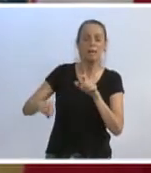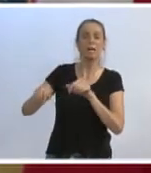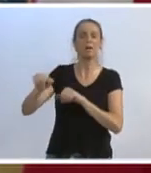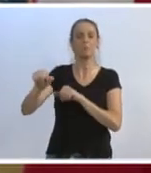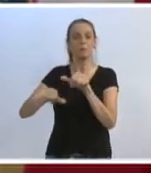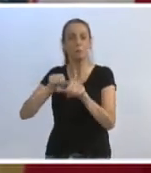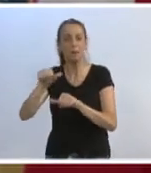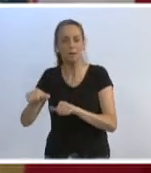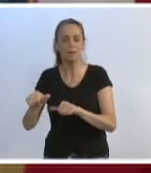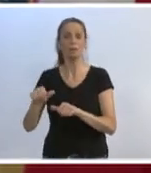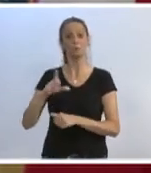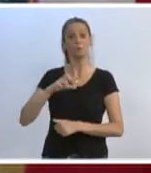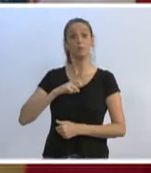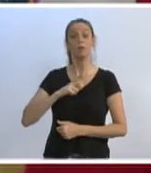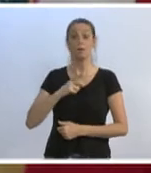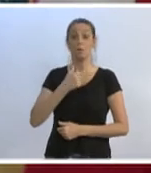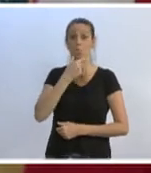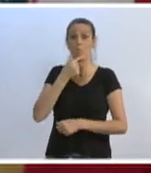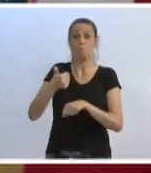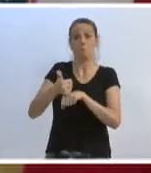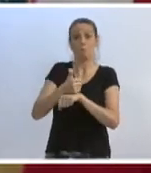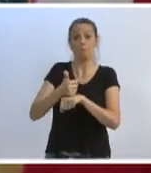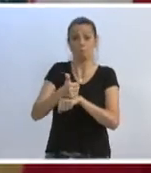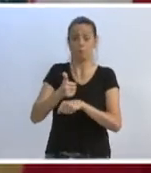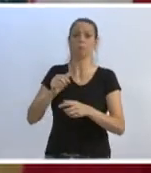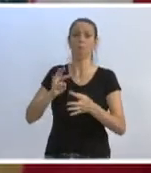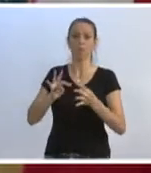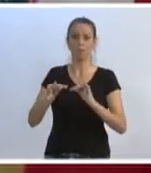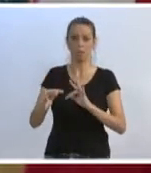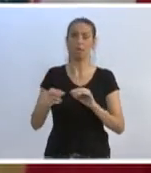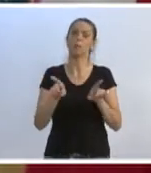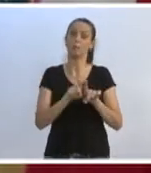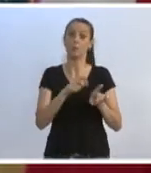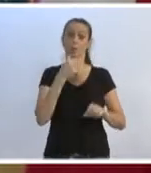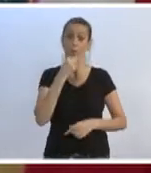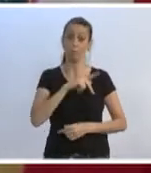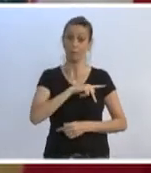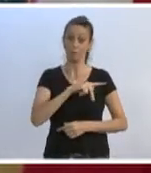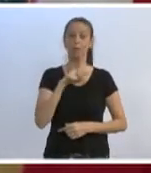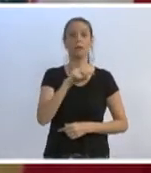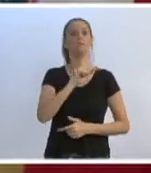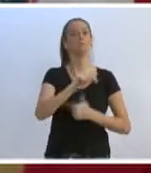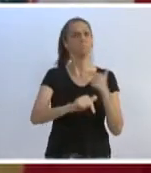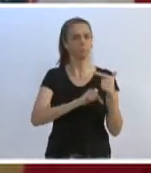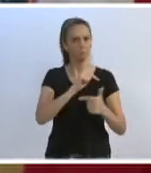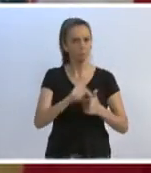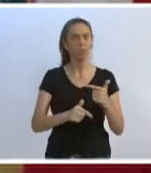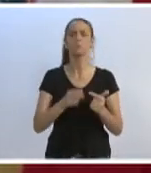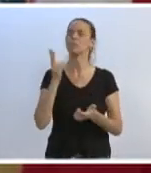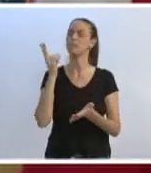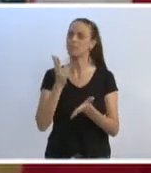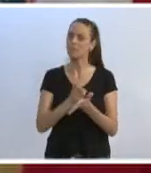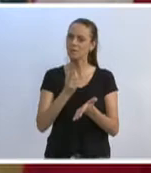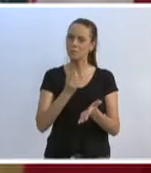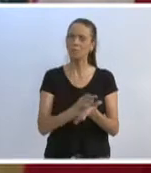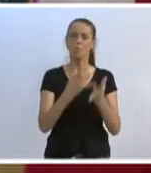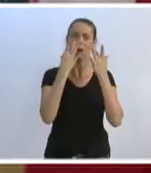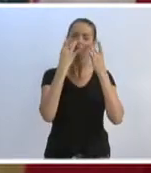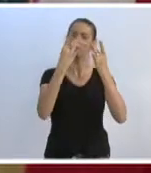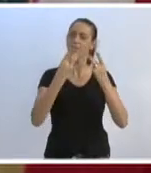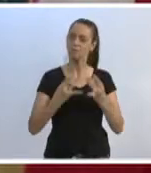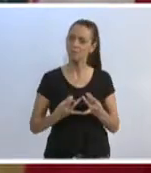pessoa da equipe técnica na pessoa do seu presidente alexandre vem fazendo um trabalho sempre nos atendendo no momento que nós necessitamos